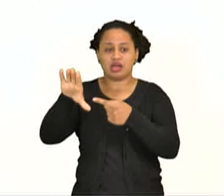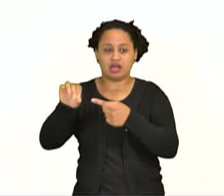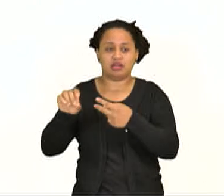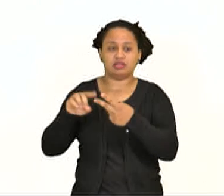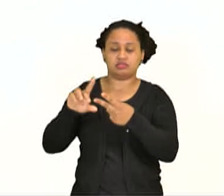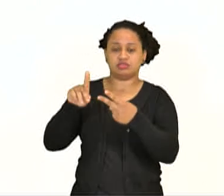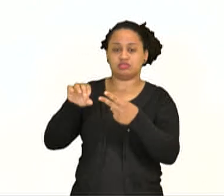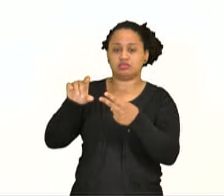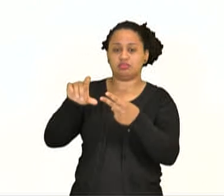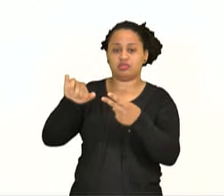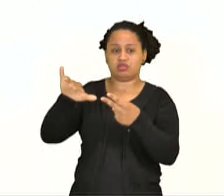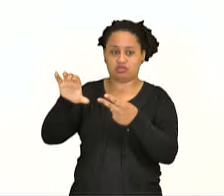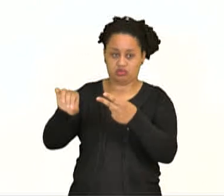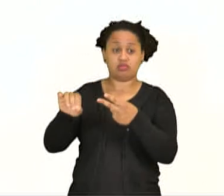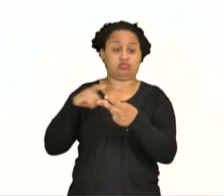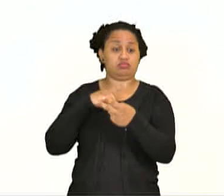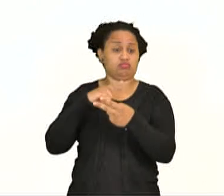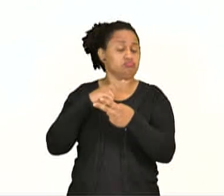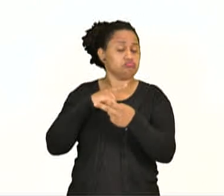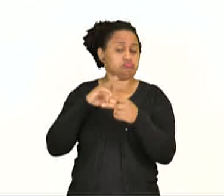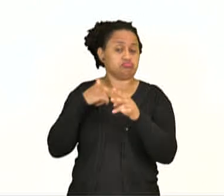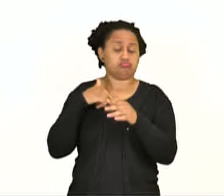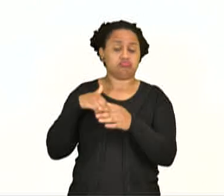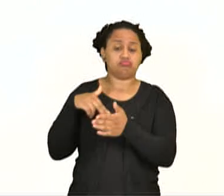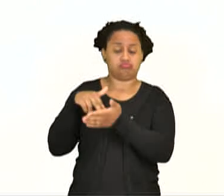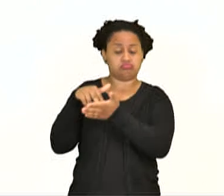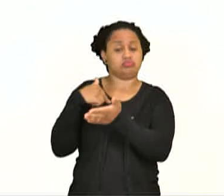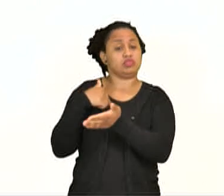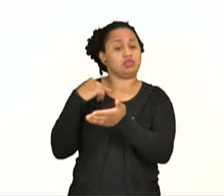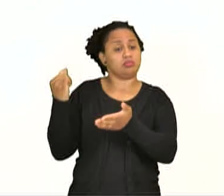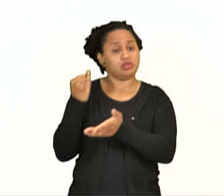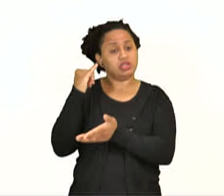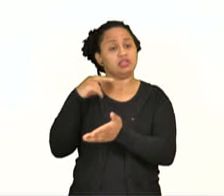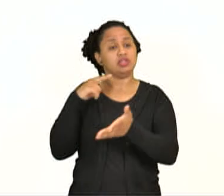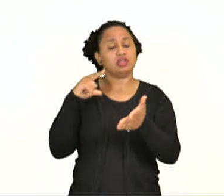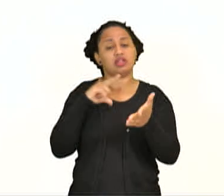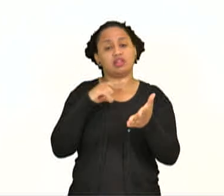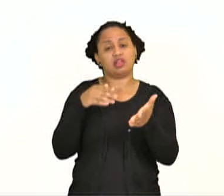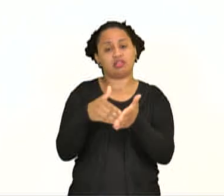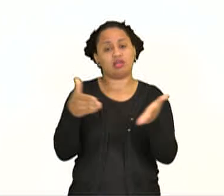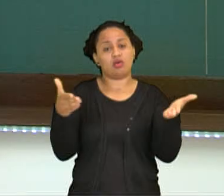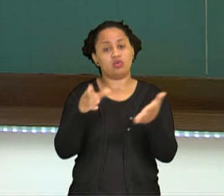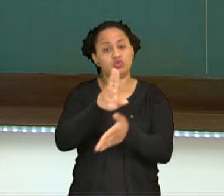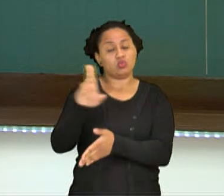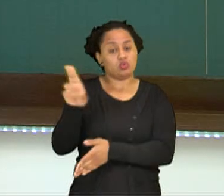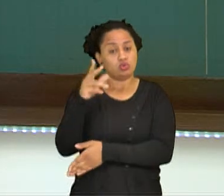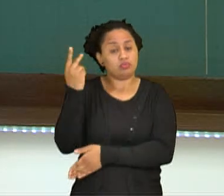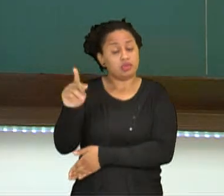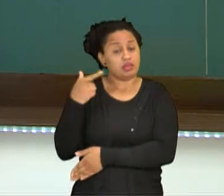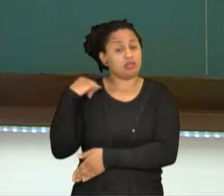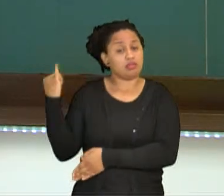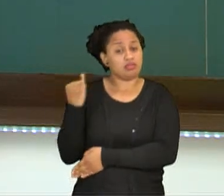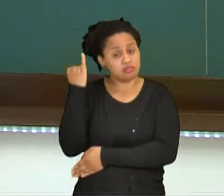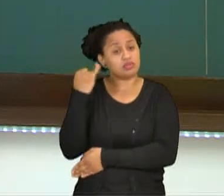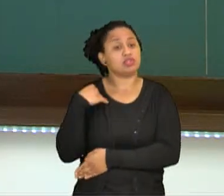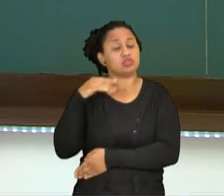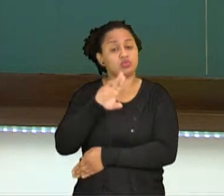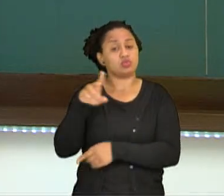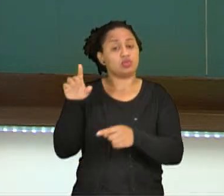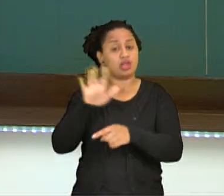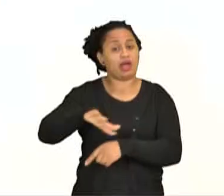título notável que mantém até hoje. Então, a mulher, né, a Curie, um grande nome também na questão da